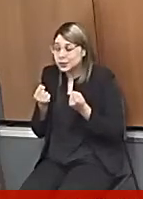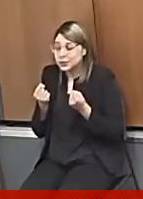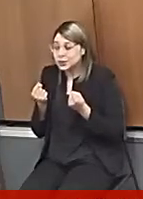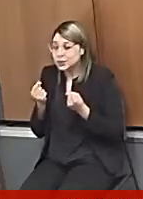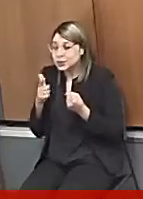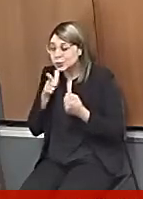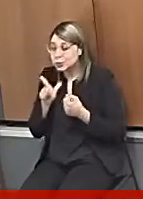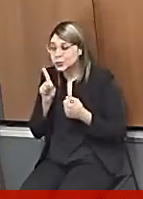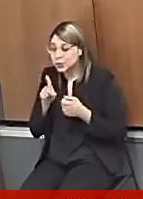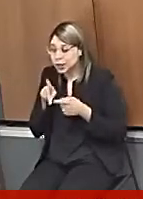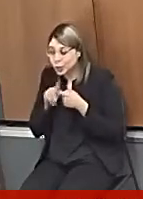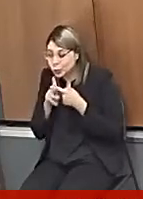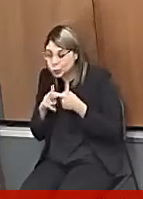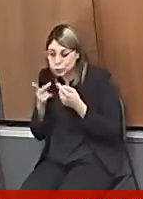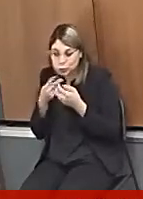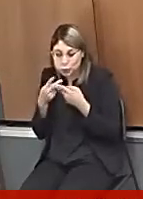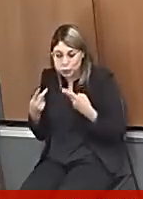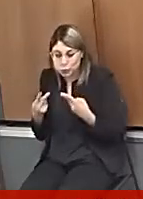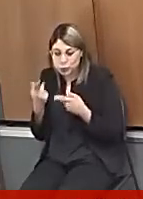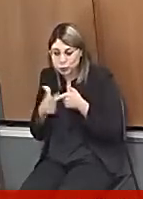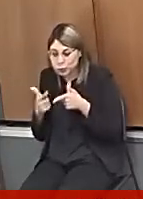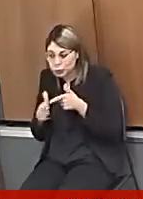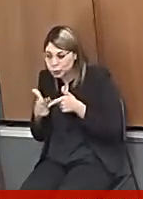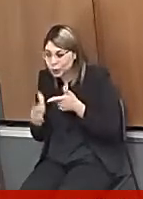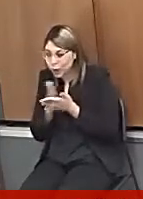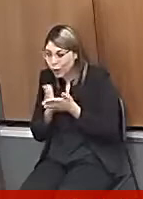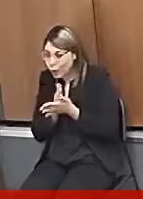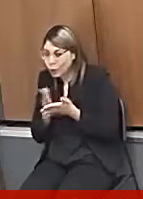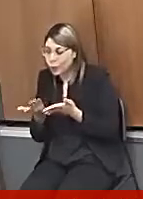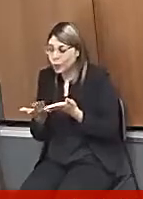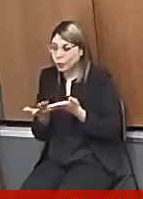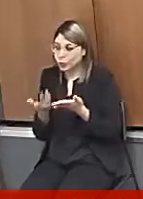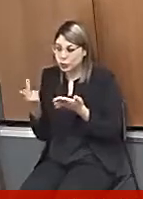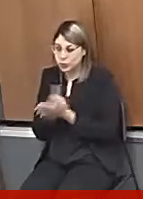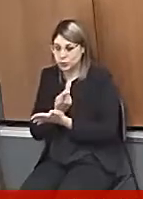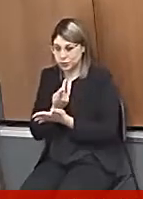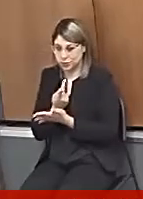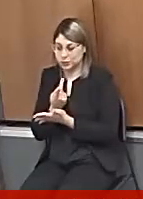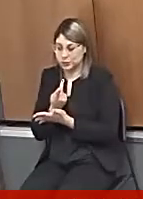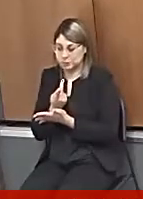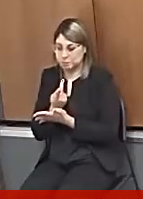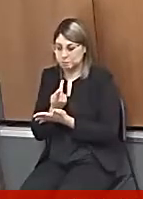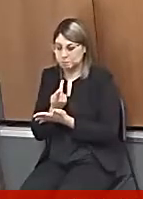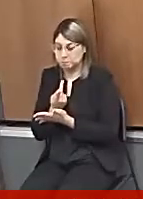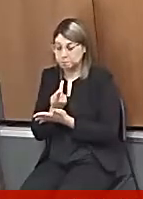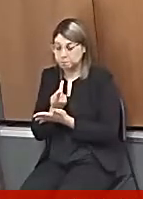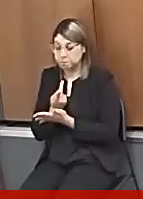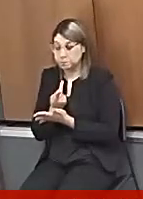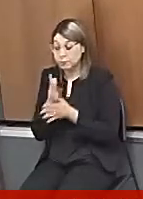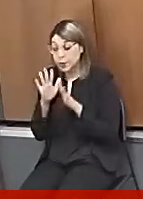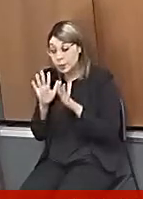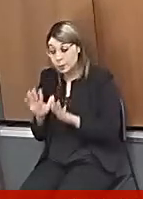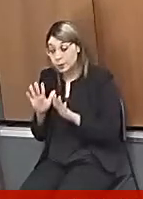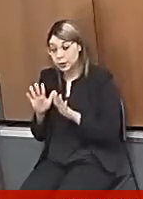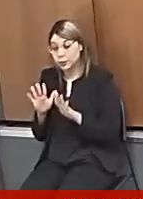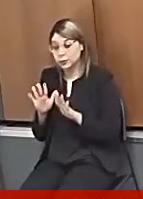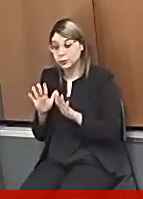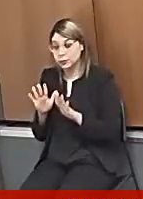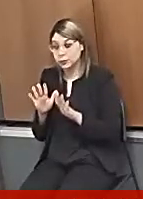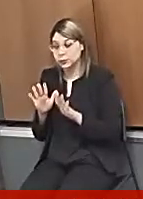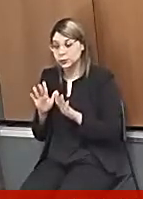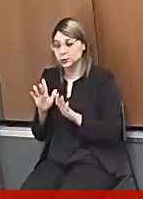consiga corrigir algum alguns problemas que tenham ocorrido até então mas que não há